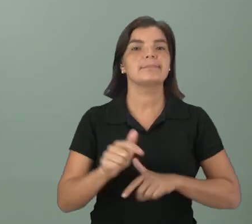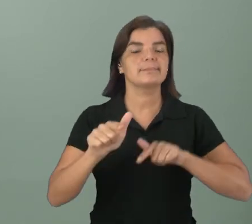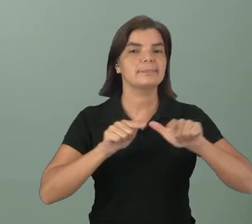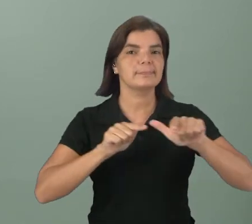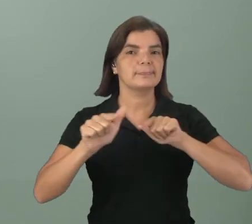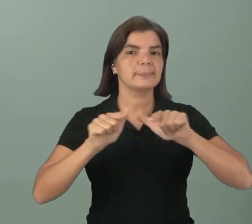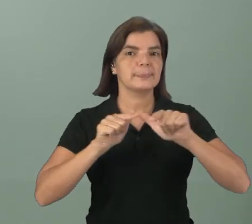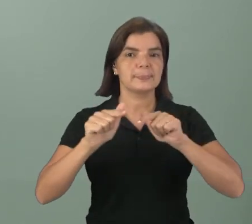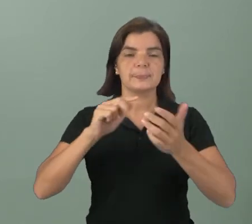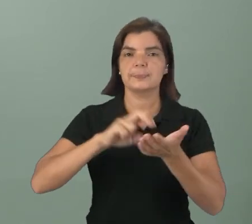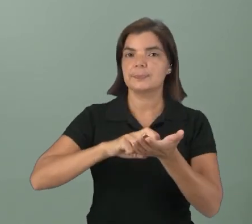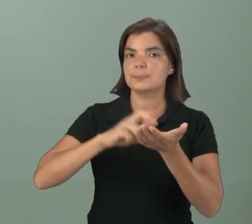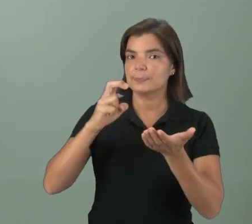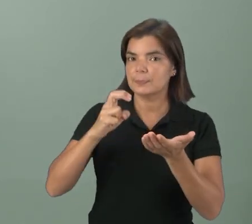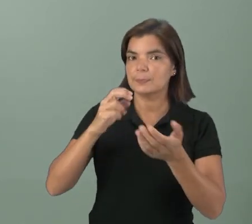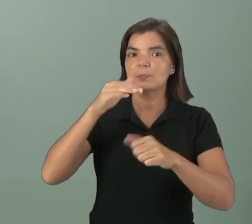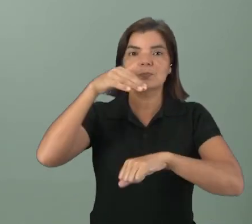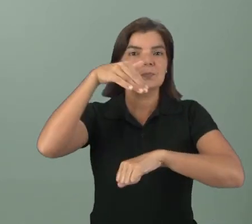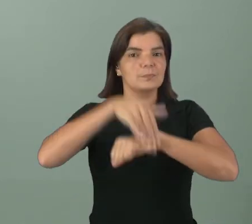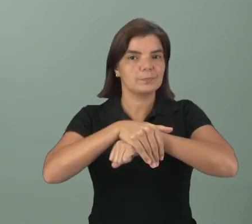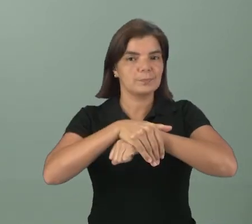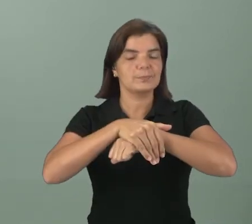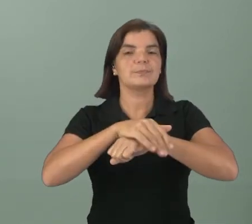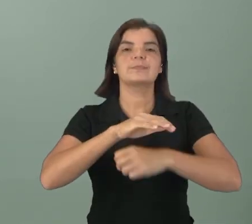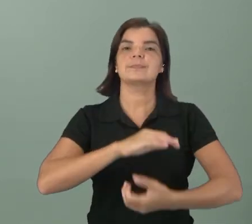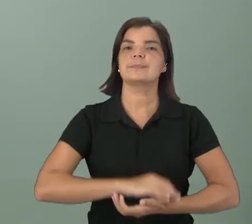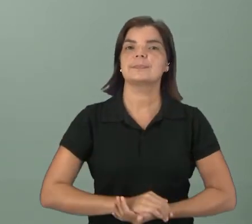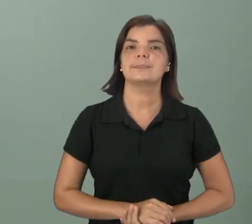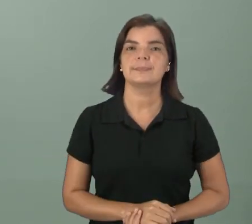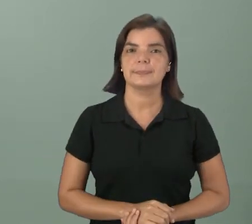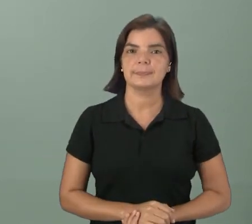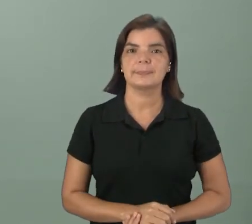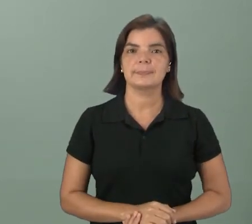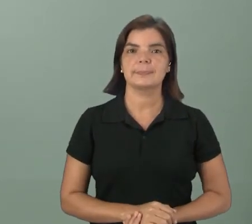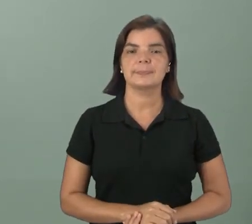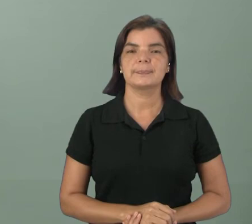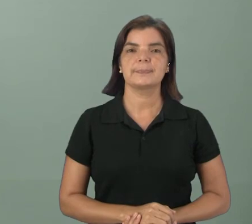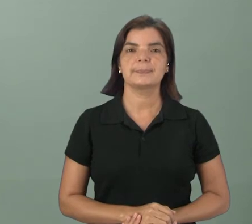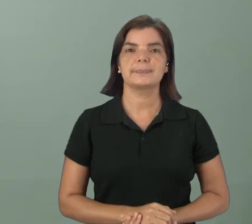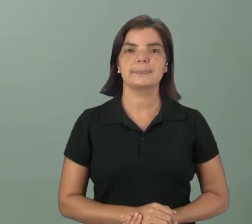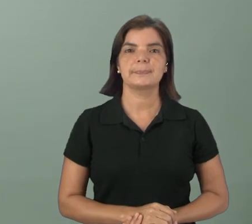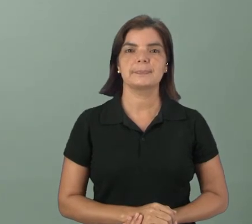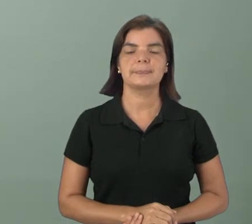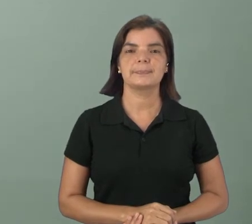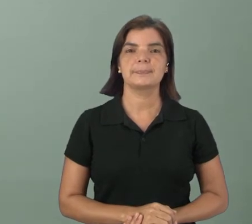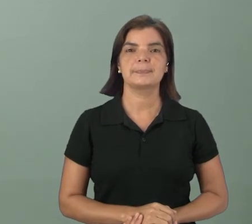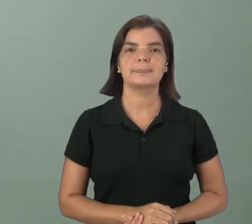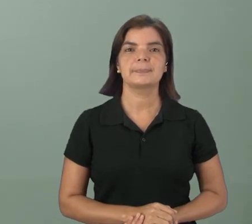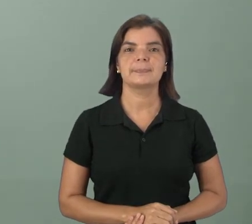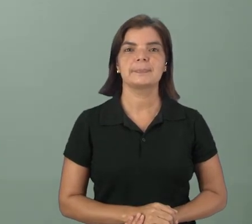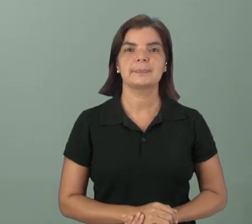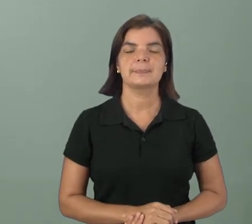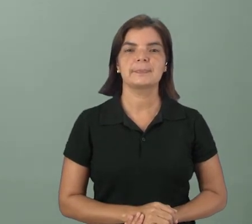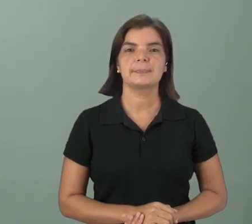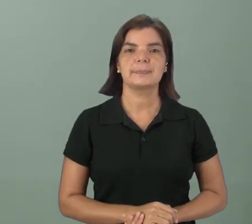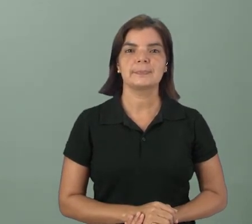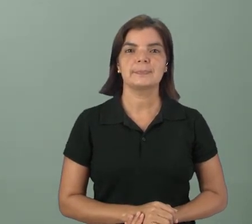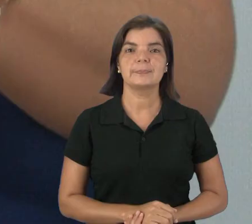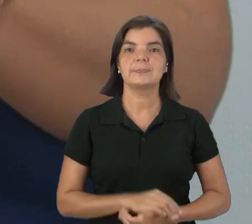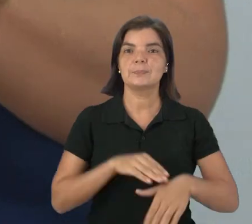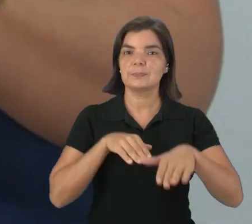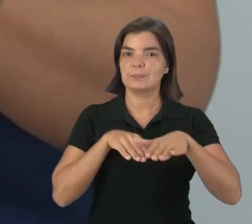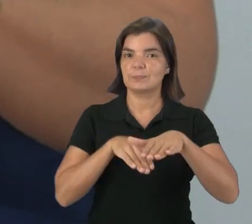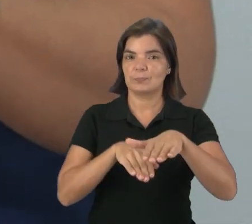as suas atividades no período noturno assim também como no período do dia e para mais um a